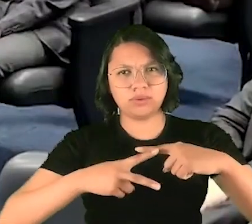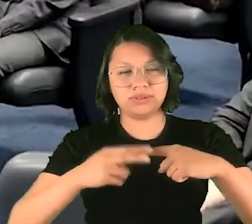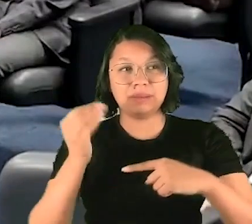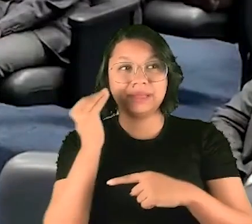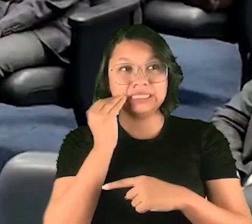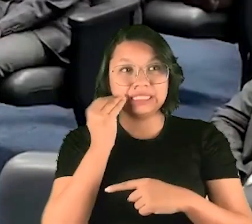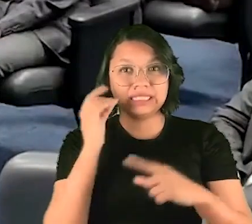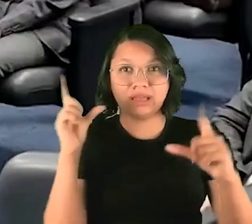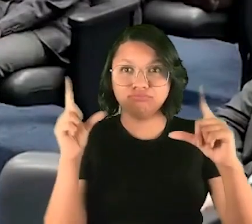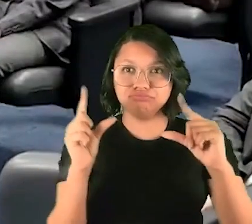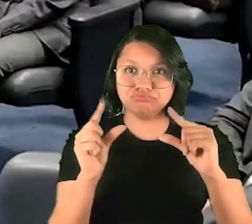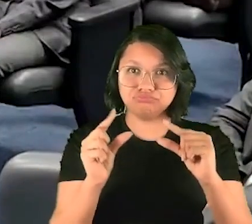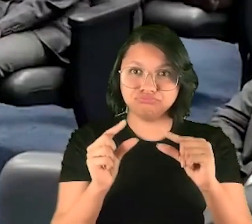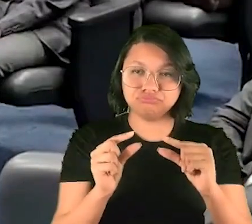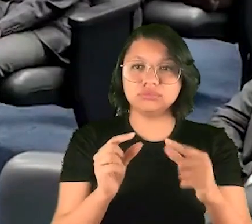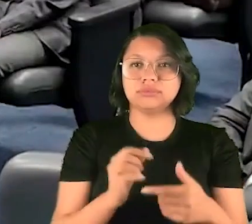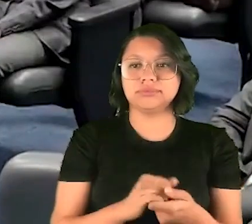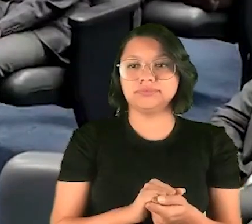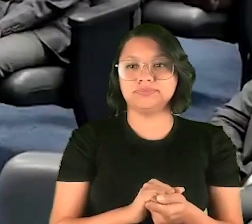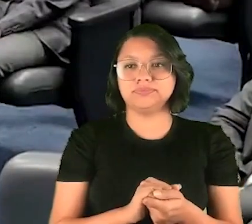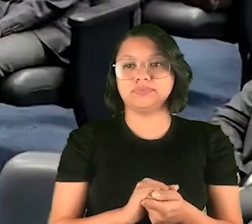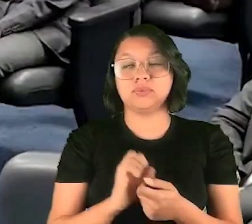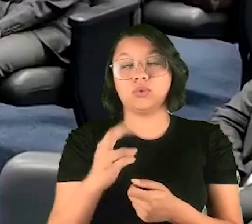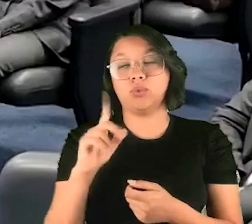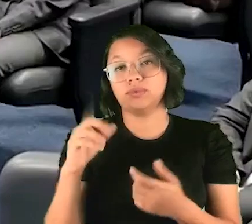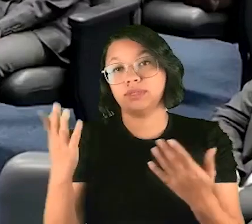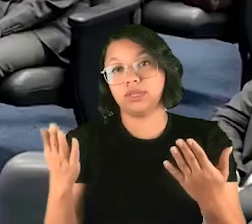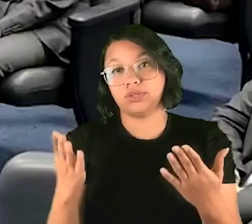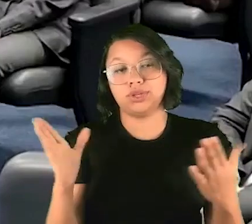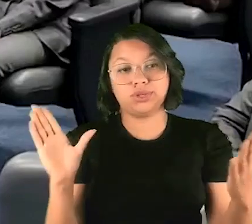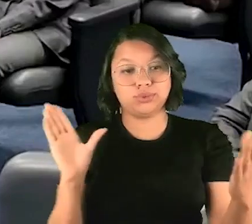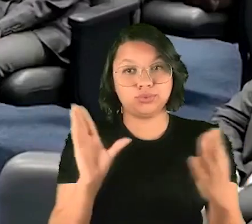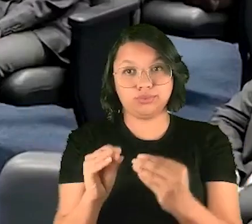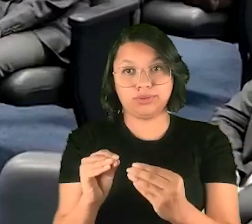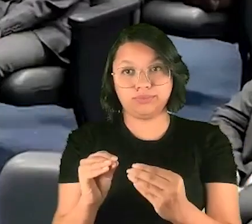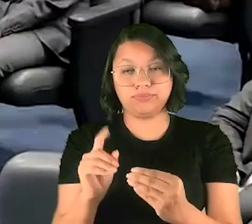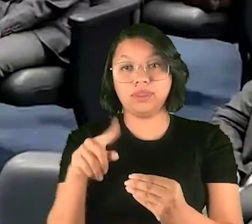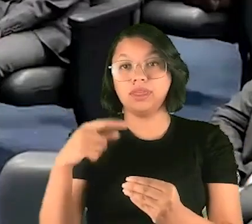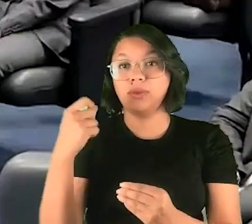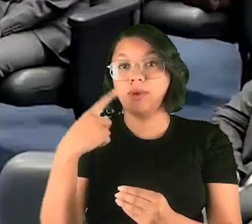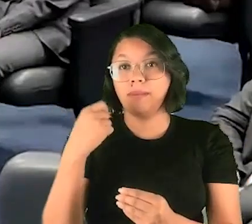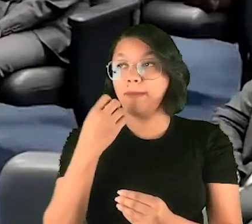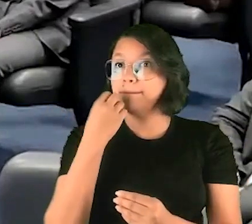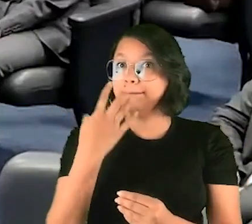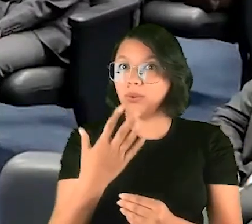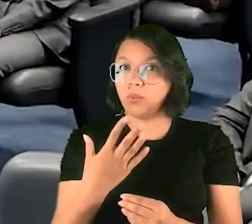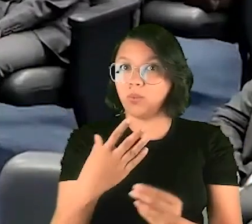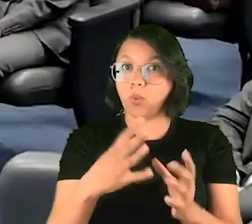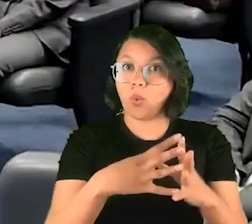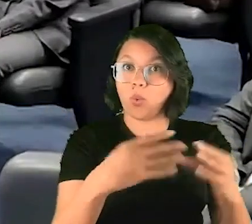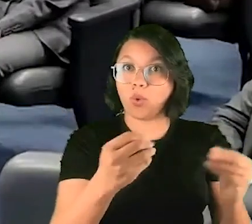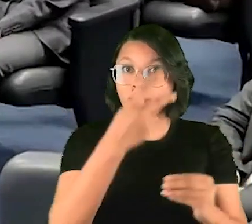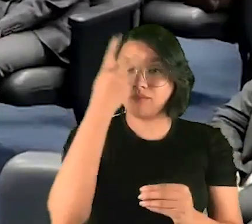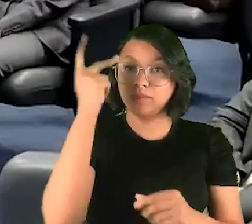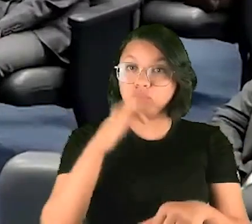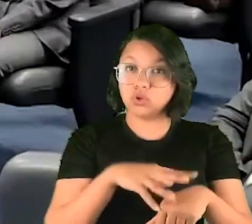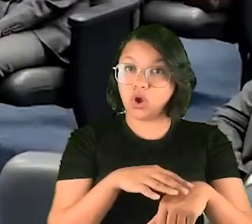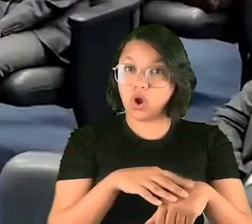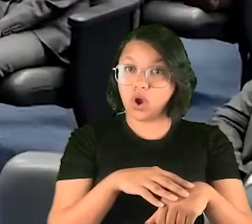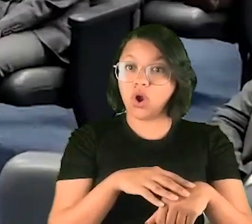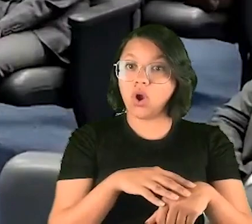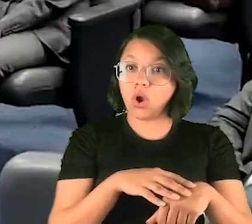questionando esse valor com o laboratório Novartis para tentar uma economia para fins de incorporação. Ou seja, em resumo, era um